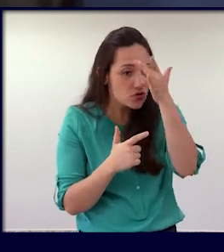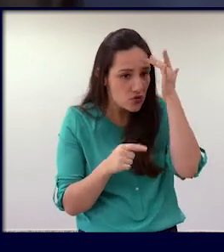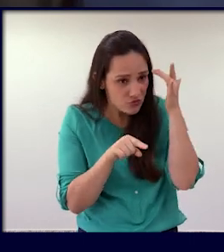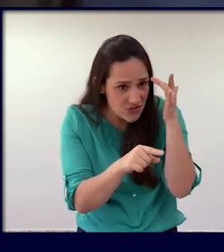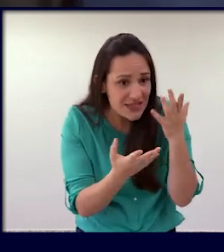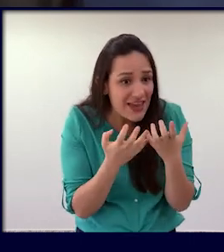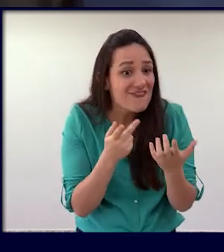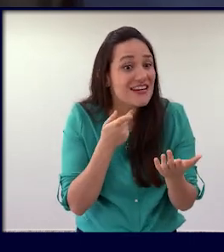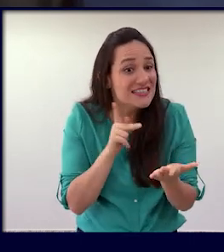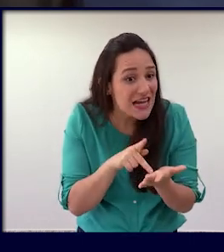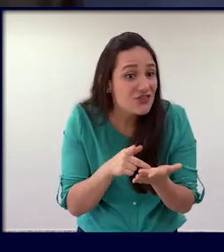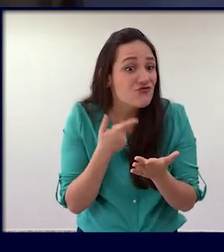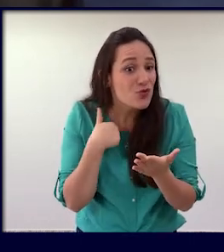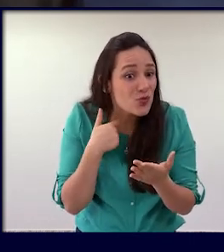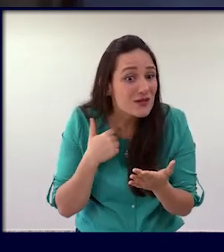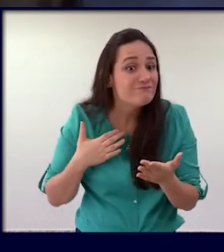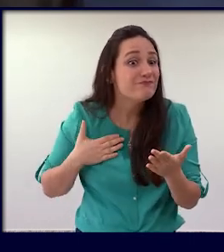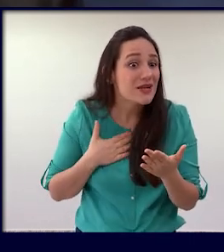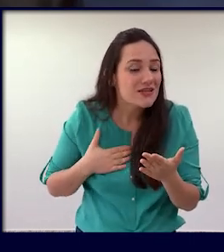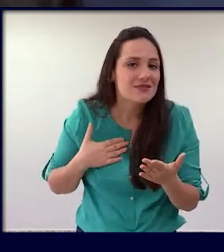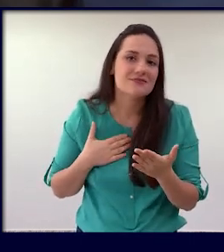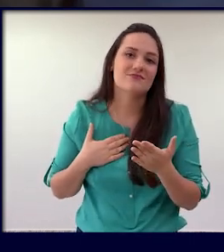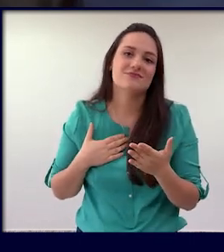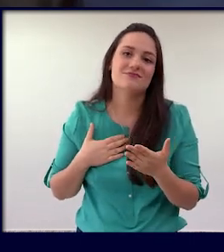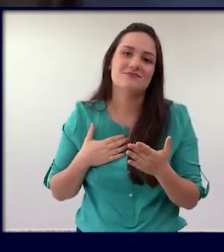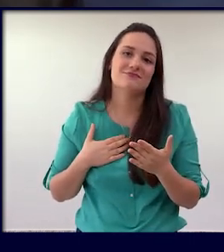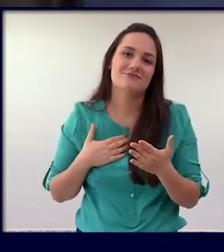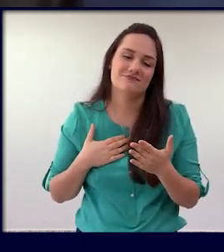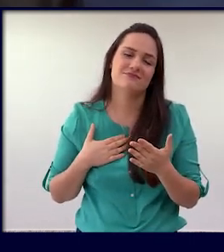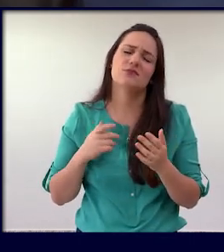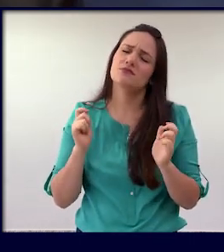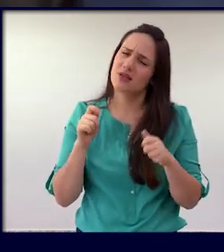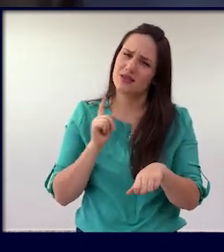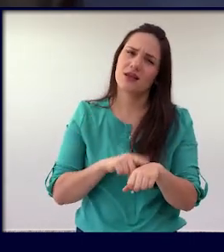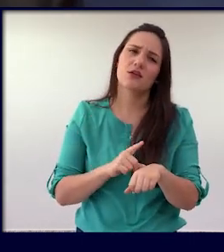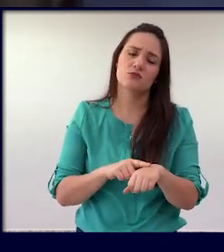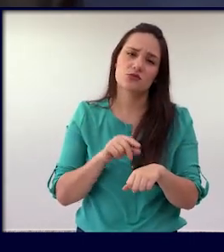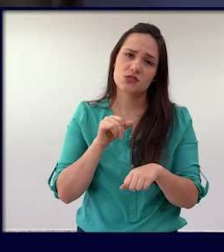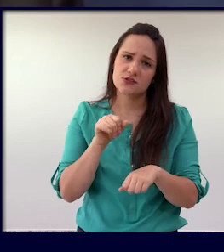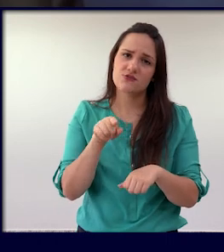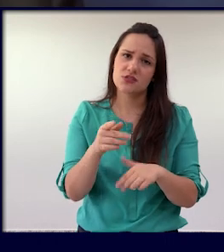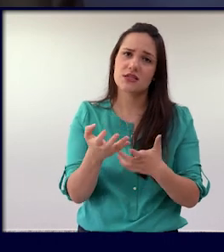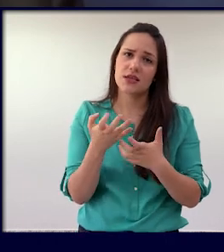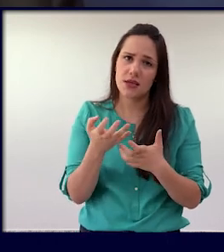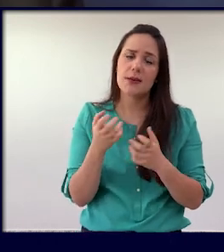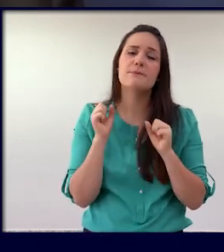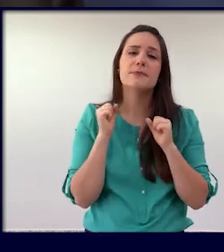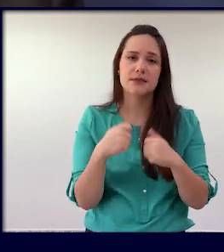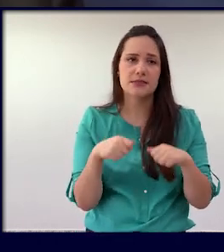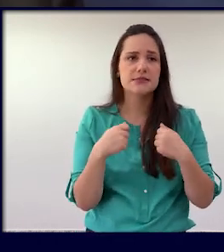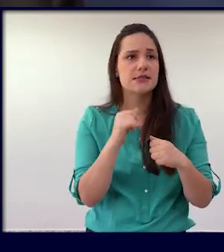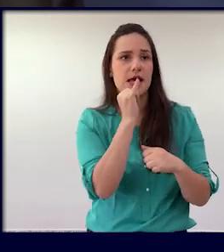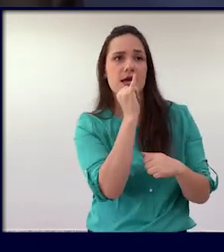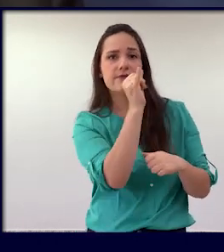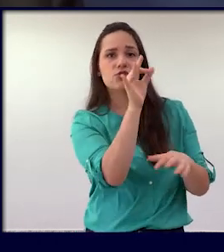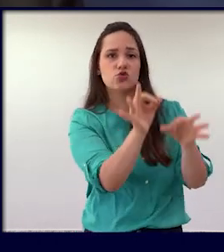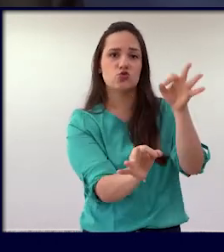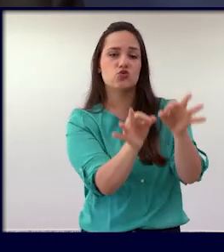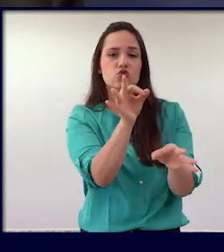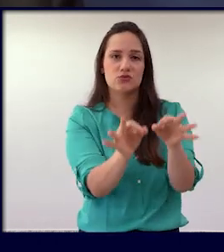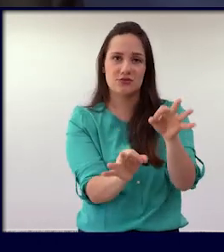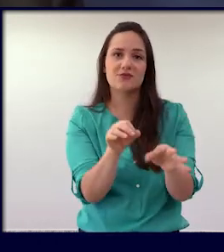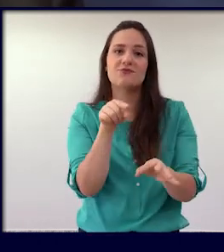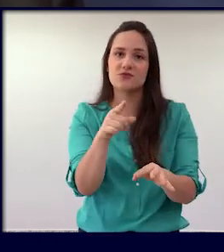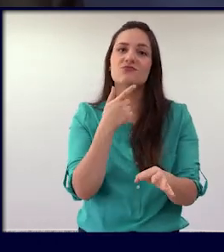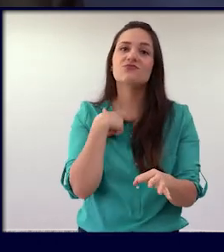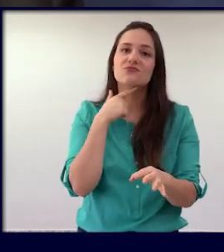convocação recaia sobre quem quer ser mesário. Portanto, está na hora, dá tempo, basta que você